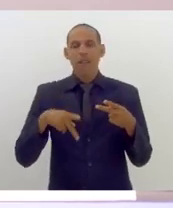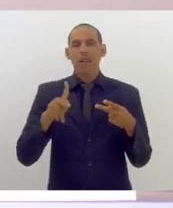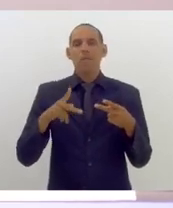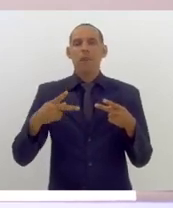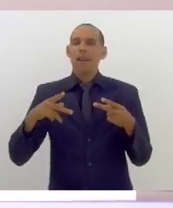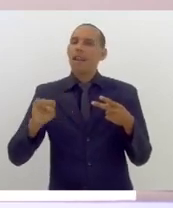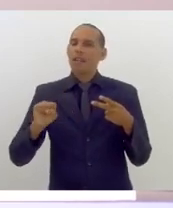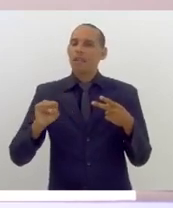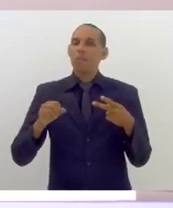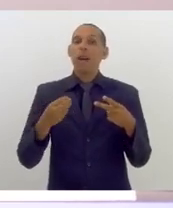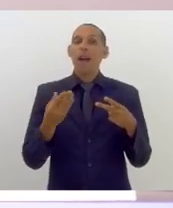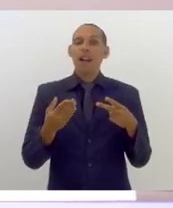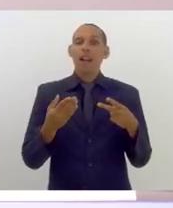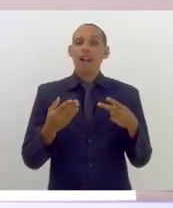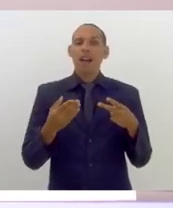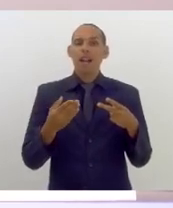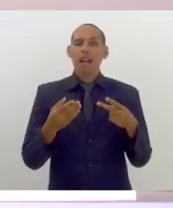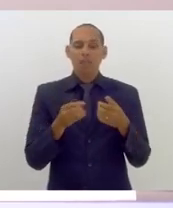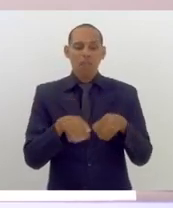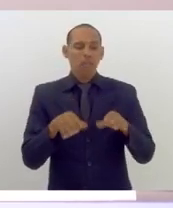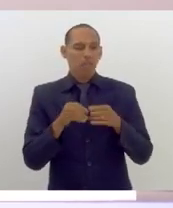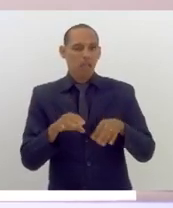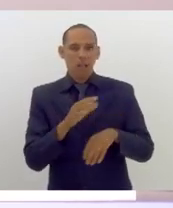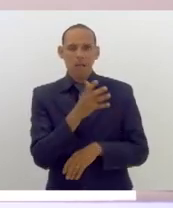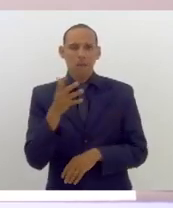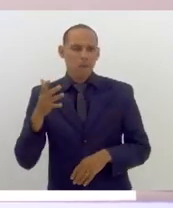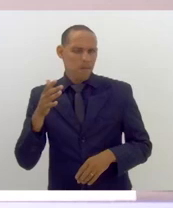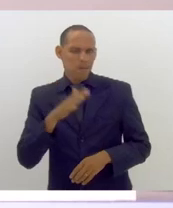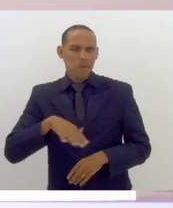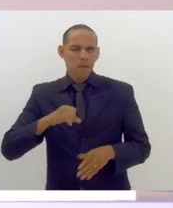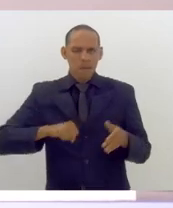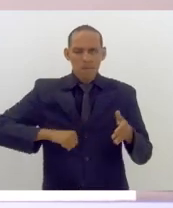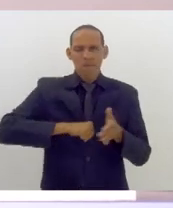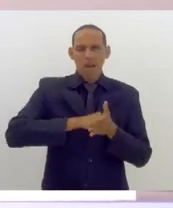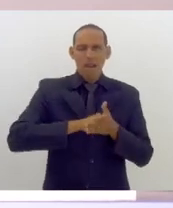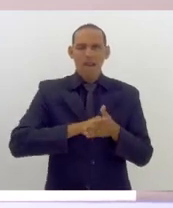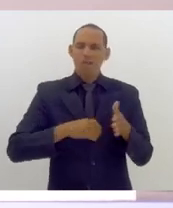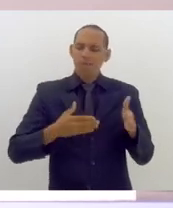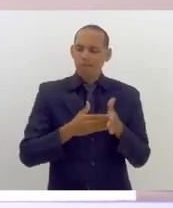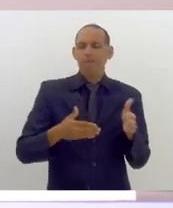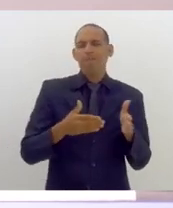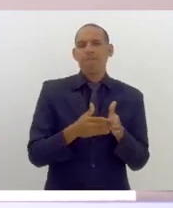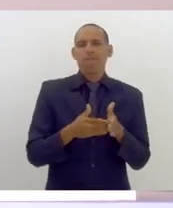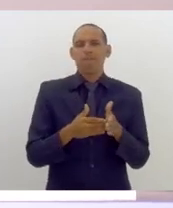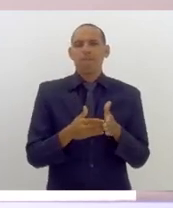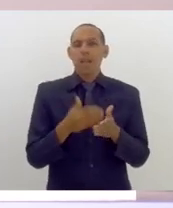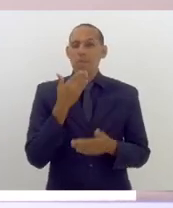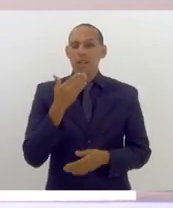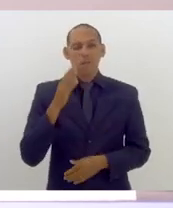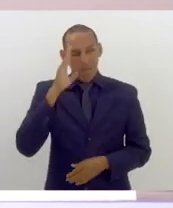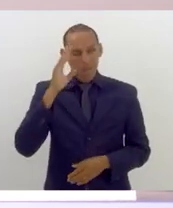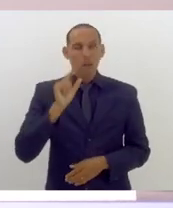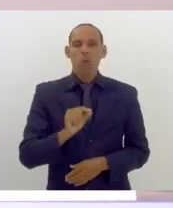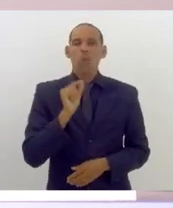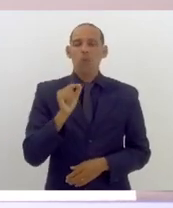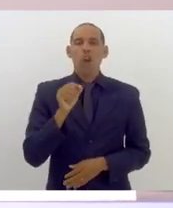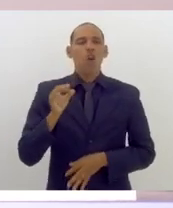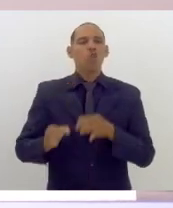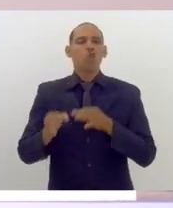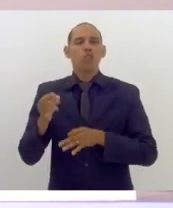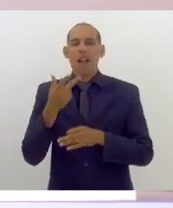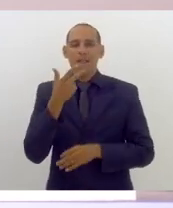o objetivo era impedir os danos impactos ambientais provocados pelo empreendimento o principal pedido é que a justiça